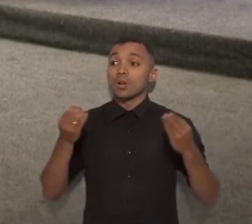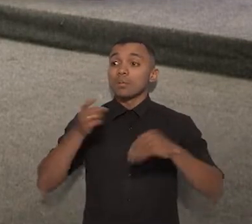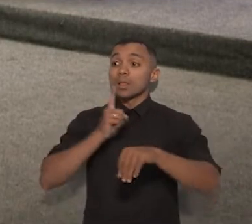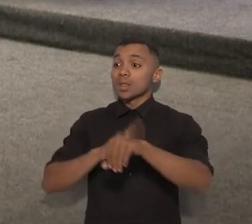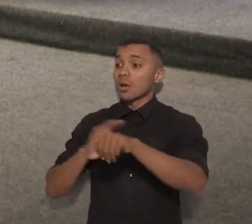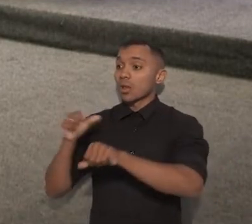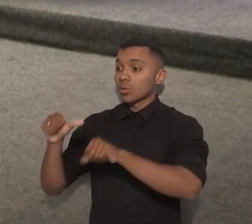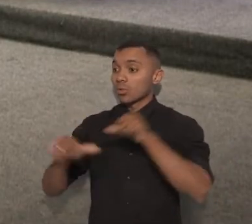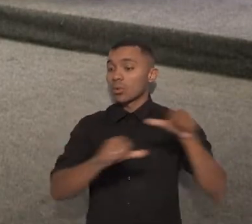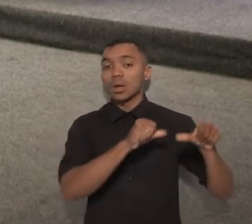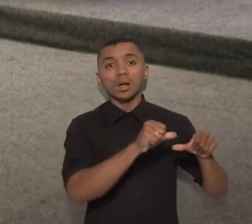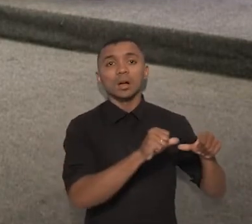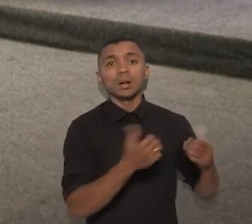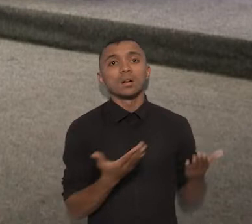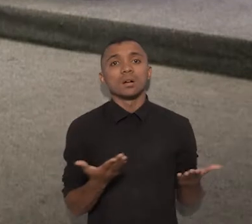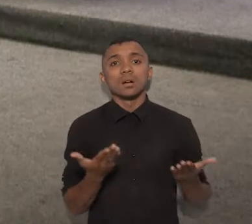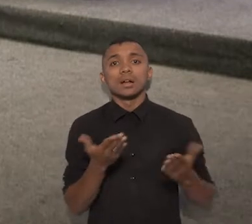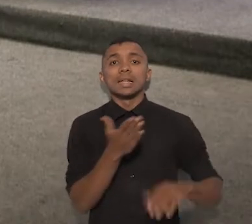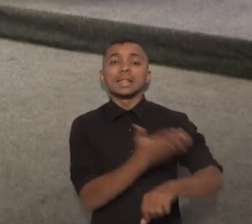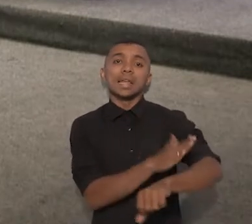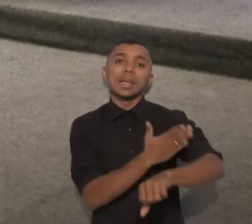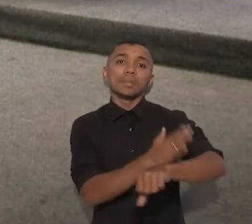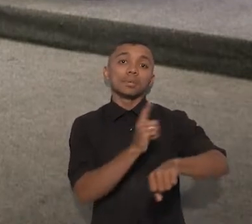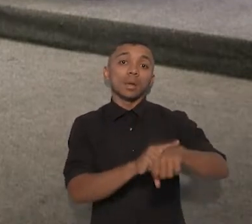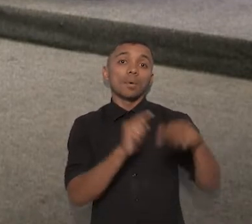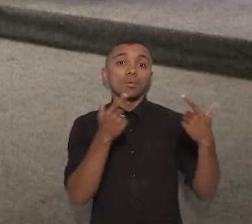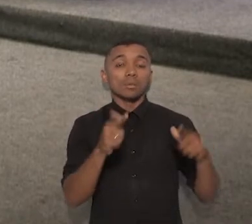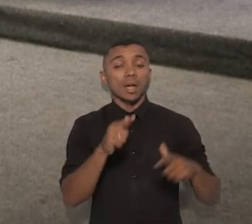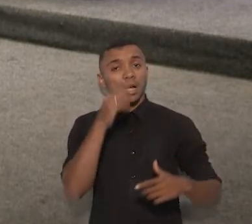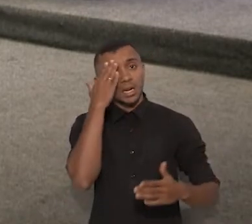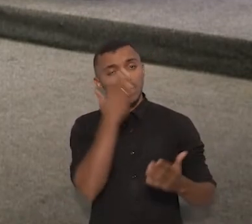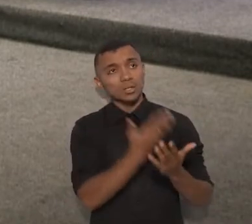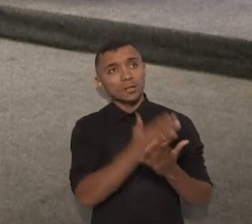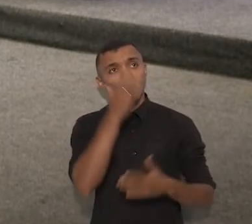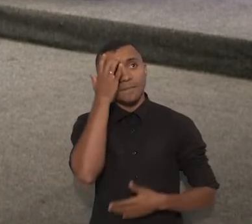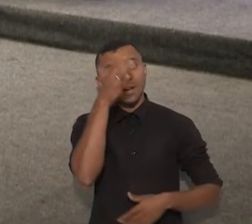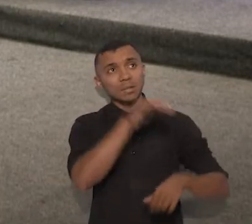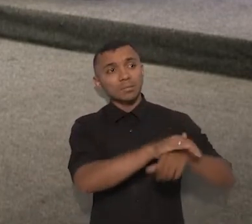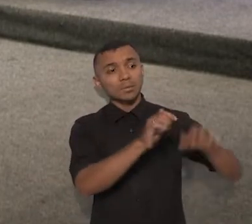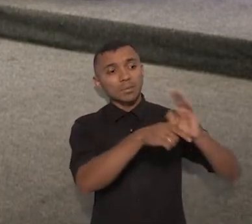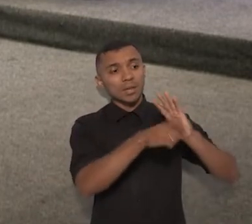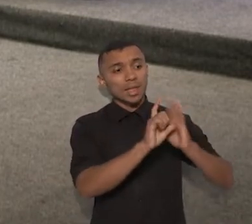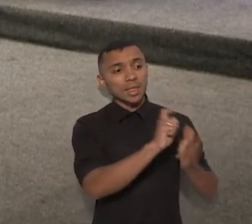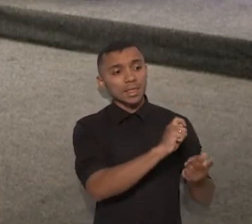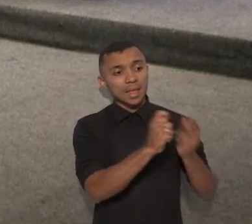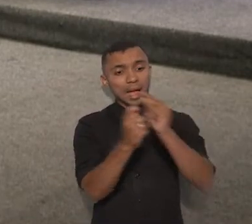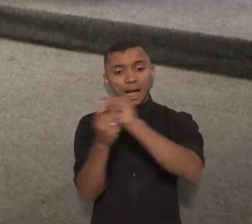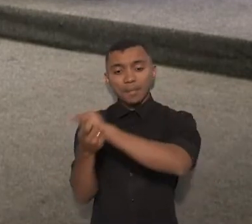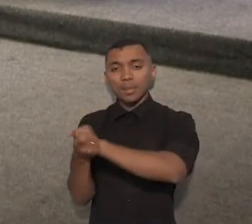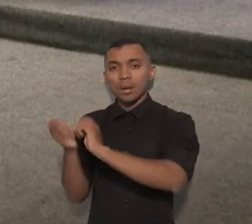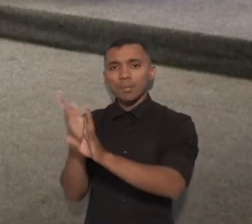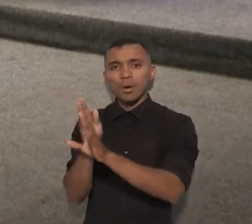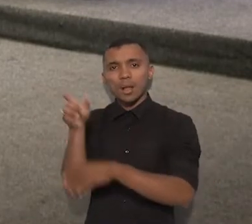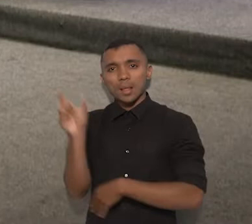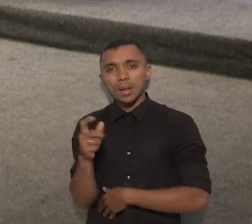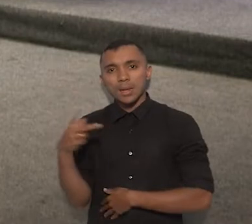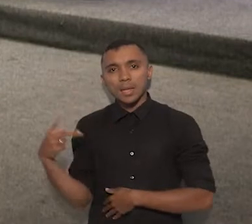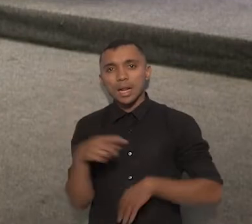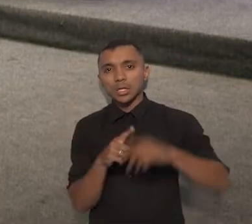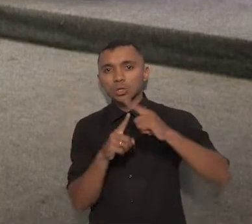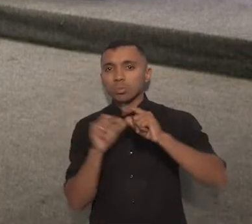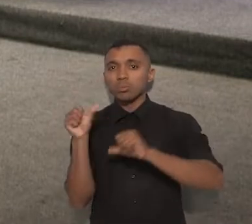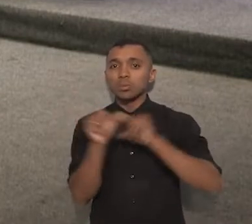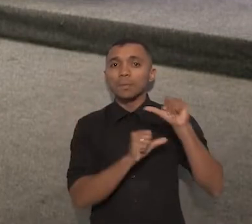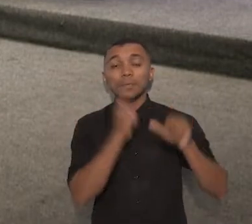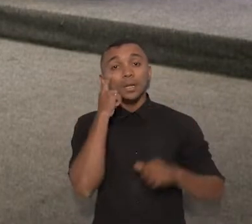Graziano? Então, sem tempo para treinar. Mas aí pergunta eu acho que é mais fácil ele adaptar alguém mudando um pouco a função, entendi. Mudando um pouco o exercício. Mas quem